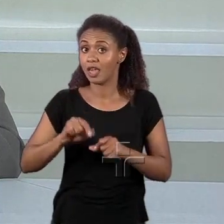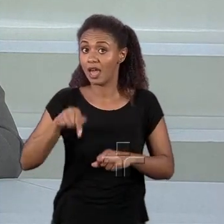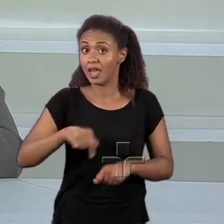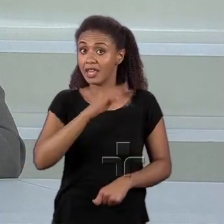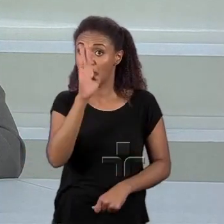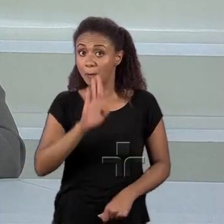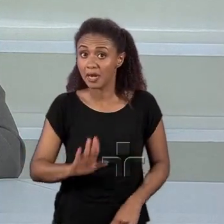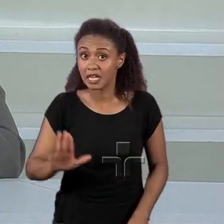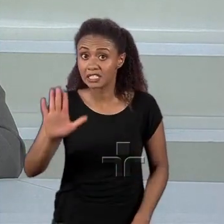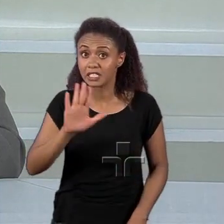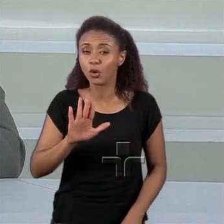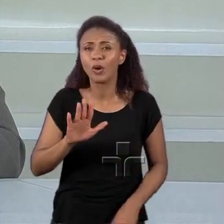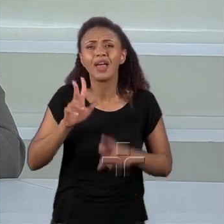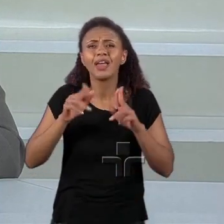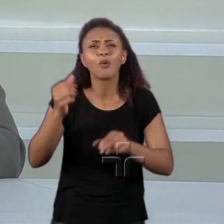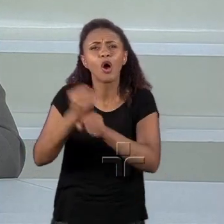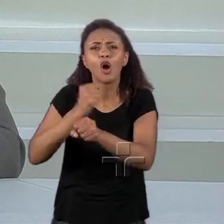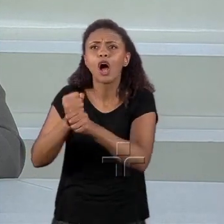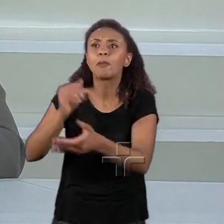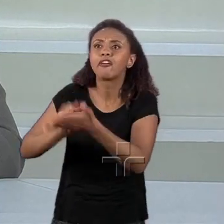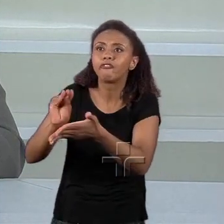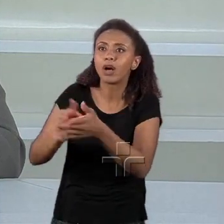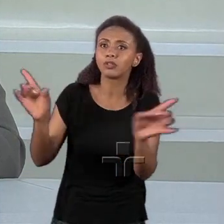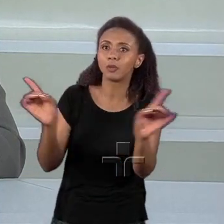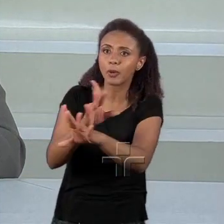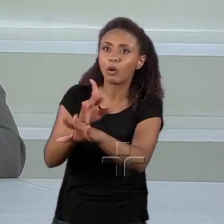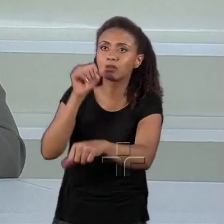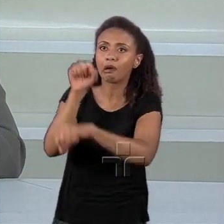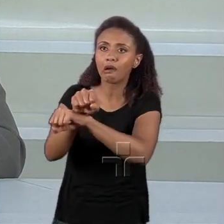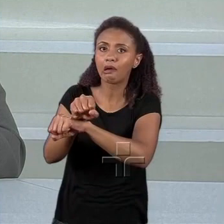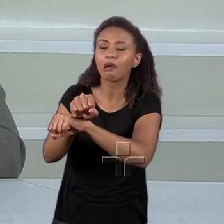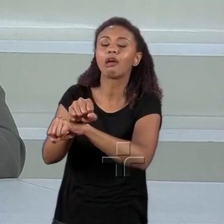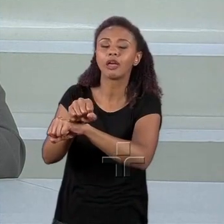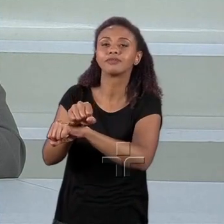obras. Obras inacabadas, que estão paradas no Brasil